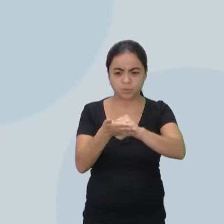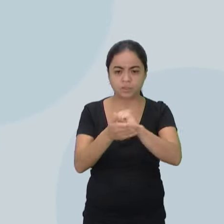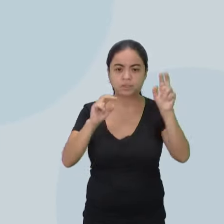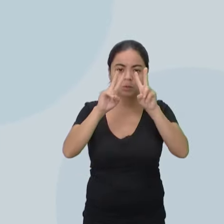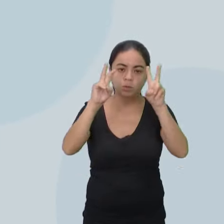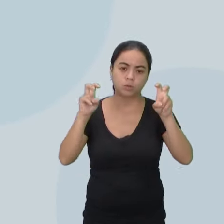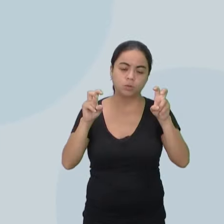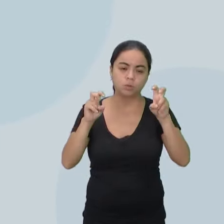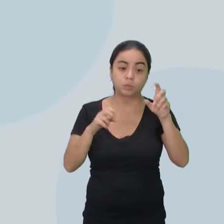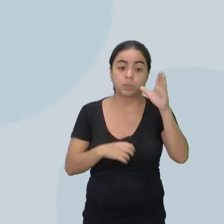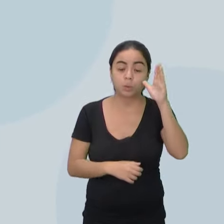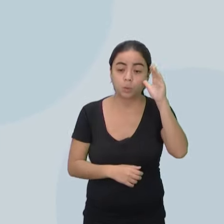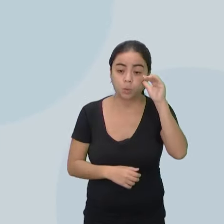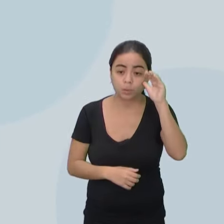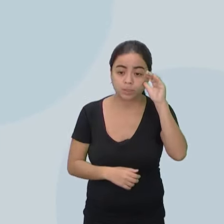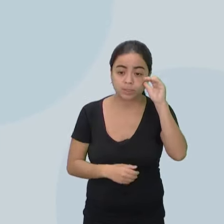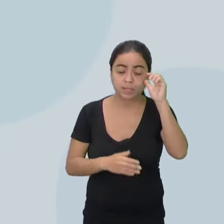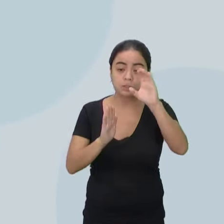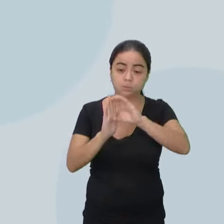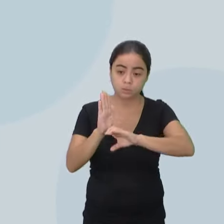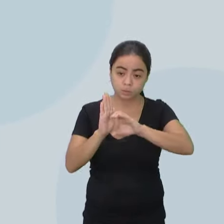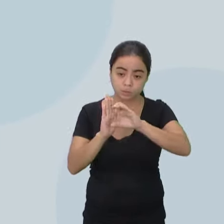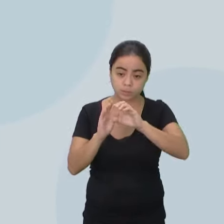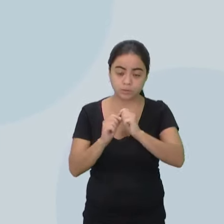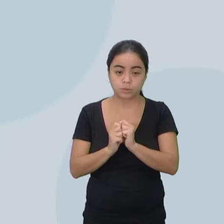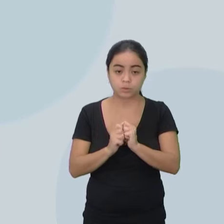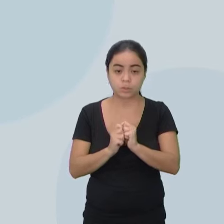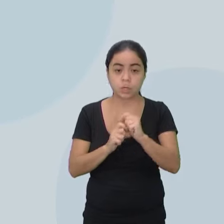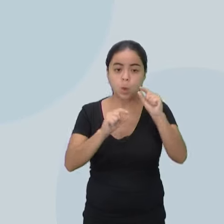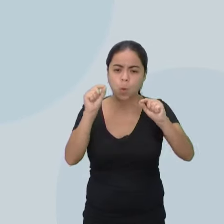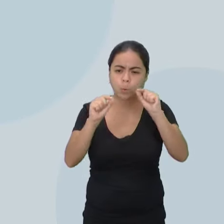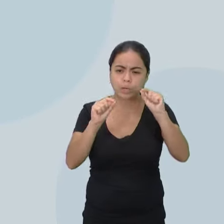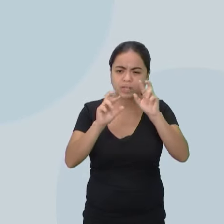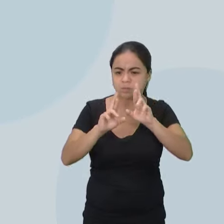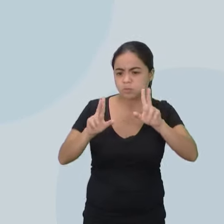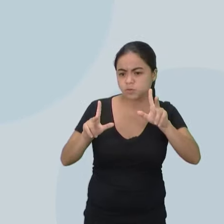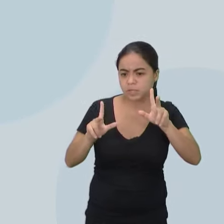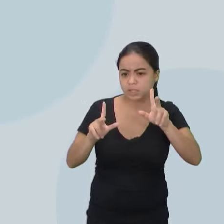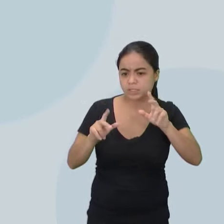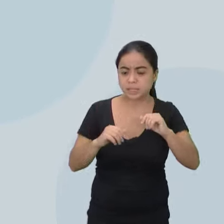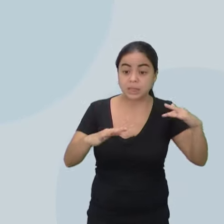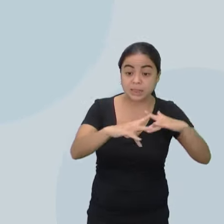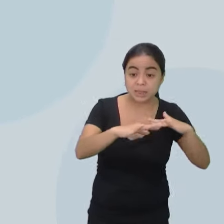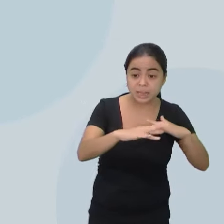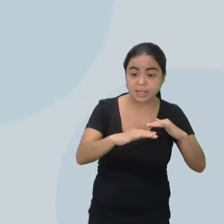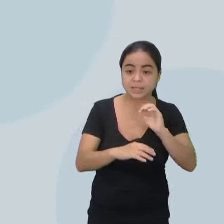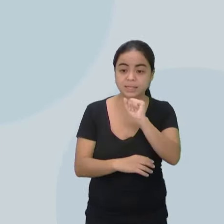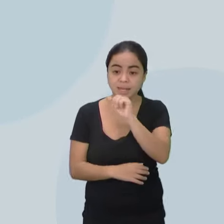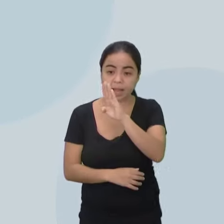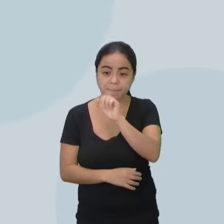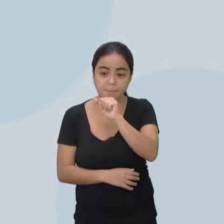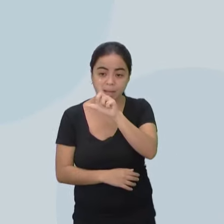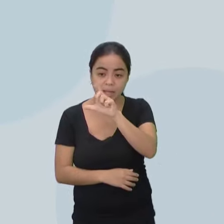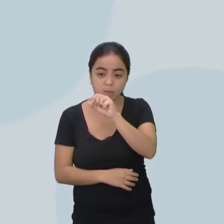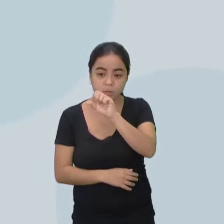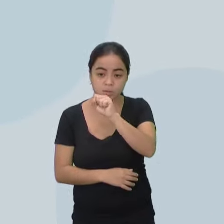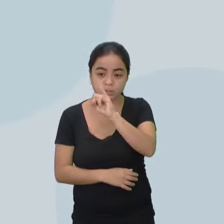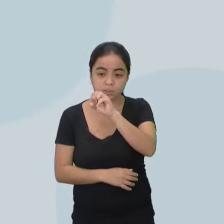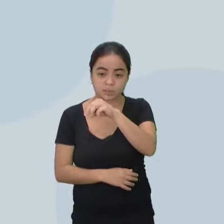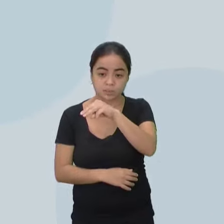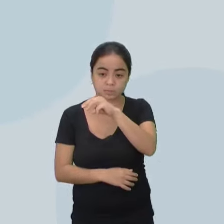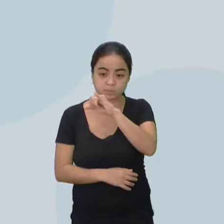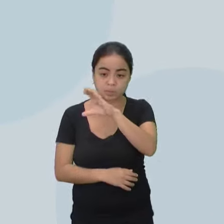sobre algumas curiosidades e definições, né? O que é, qual a diferença entre terremoto e abalo sísmico? Quando e